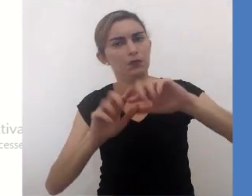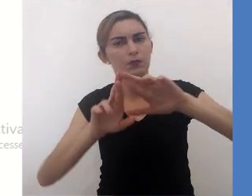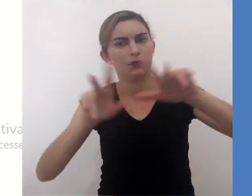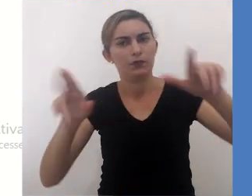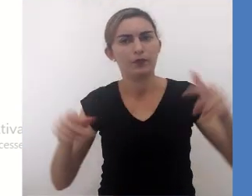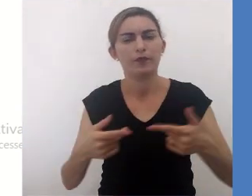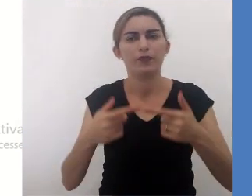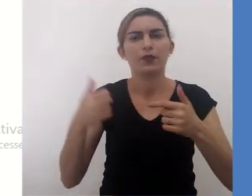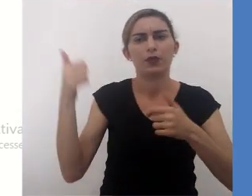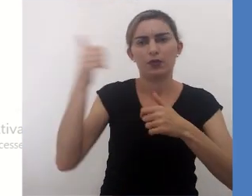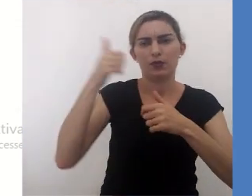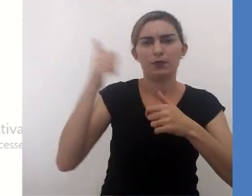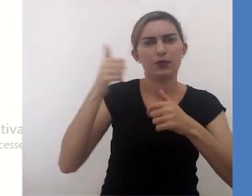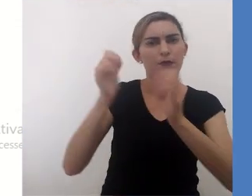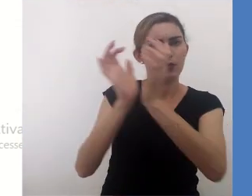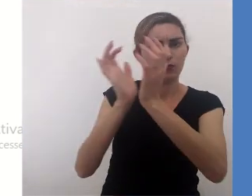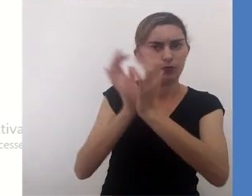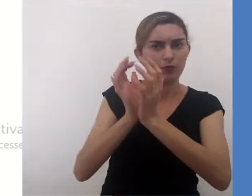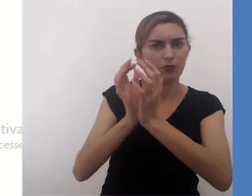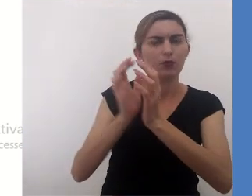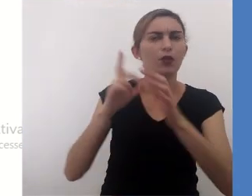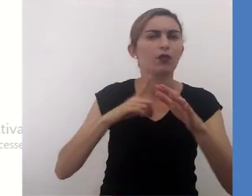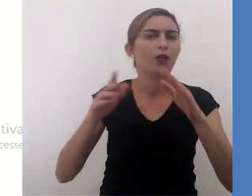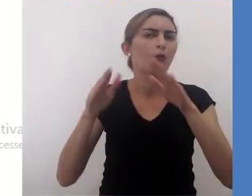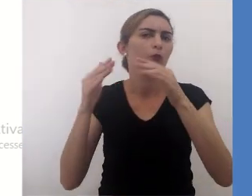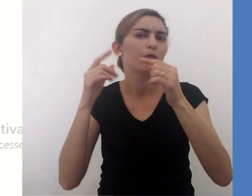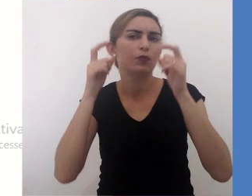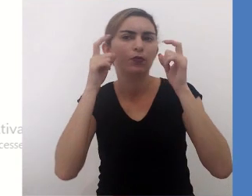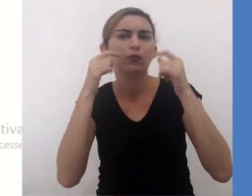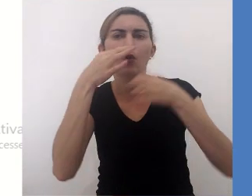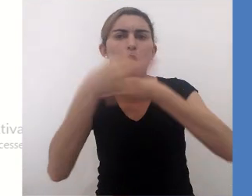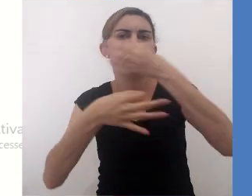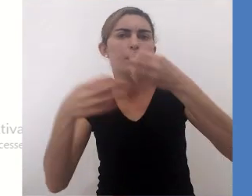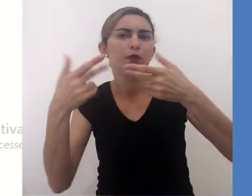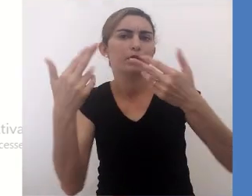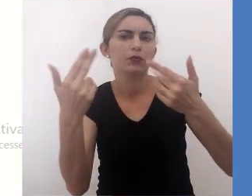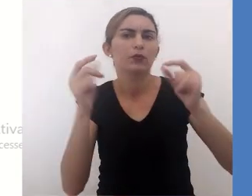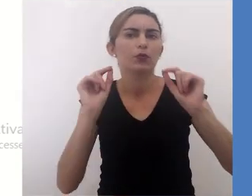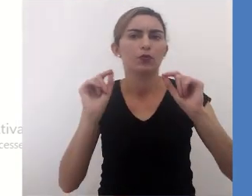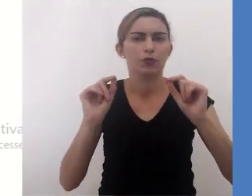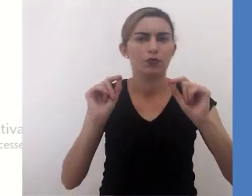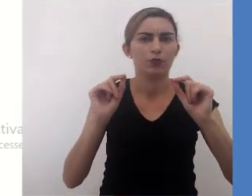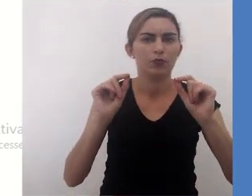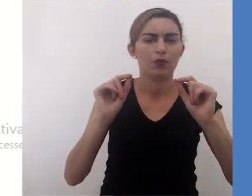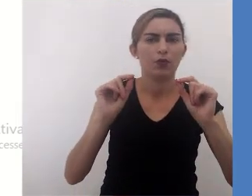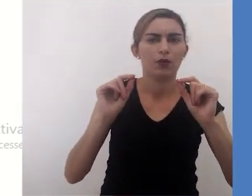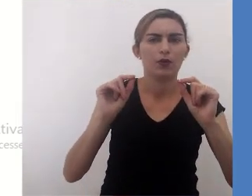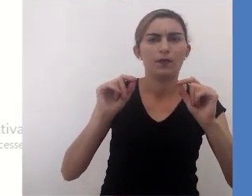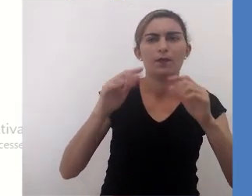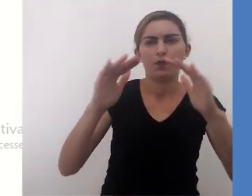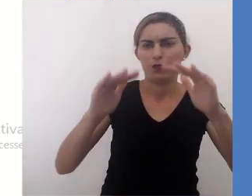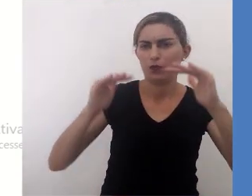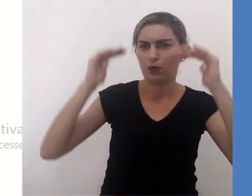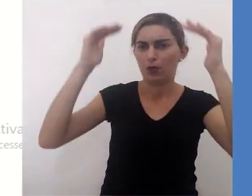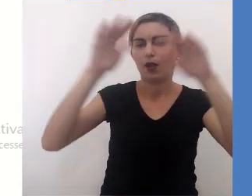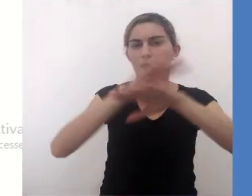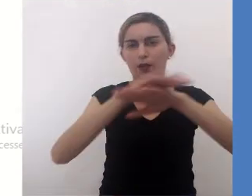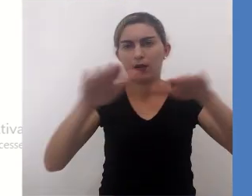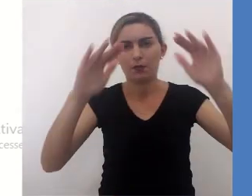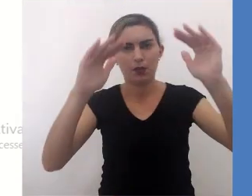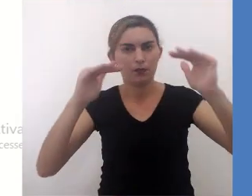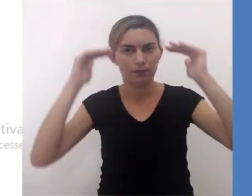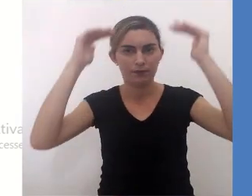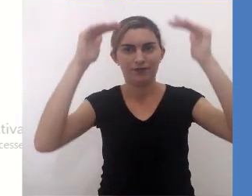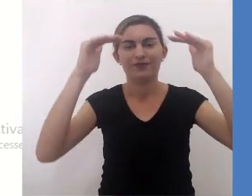primeiros anarquistas tinham em comum que a oposição ao marxismo de Karl